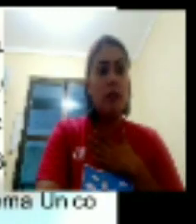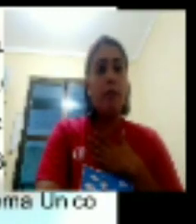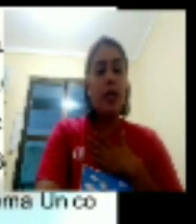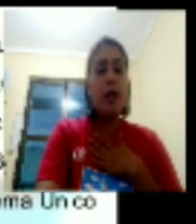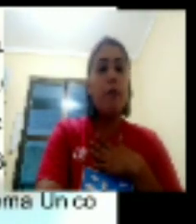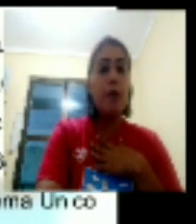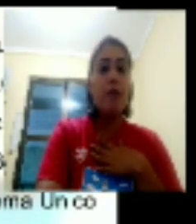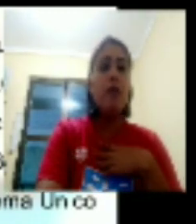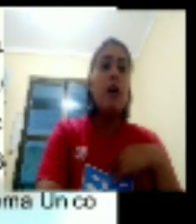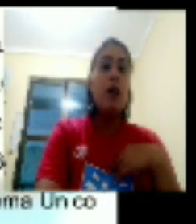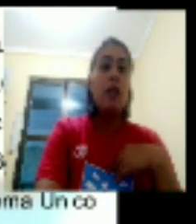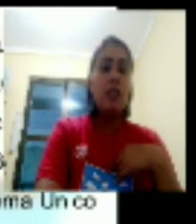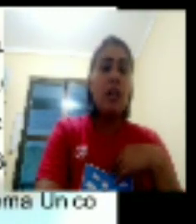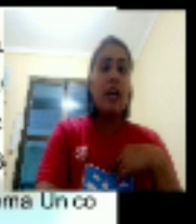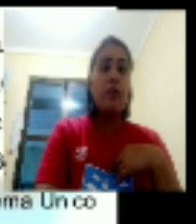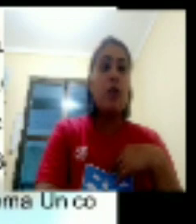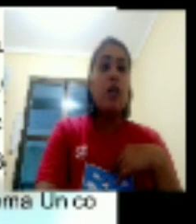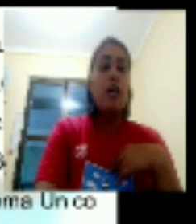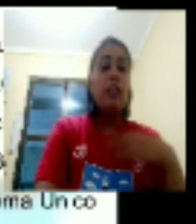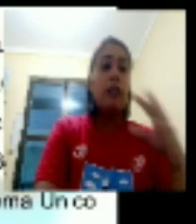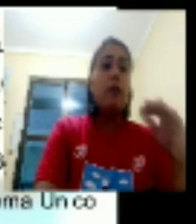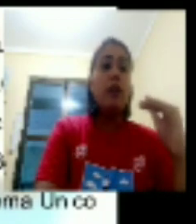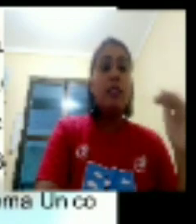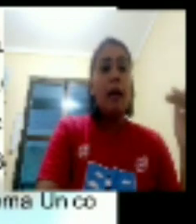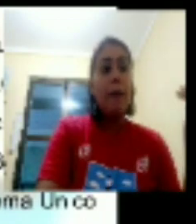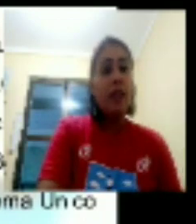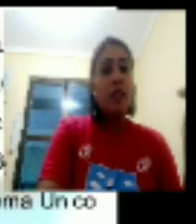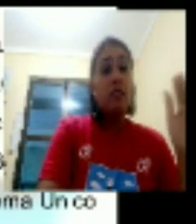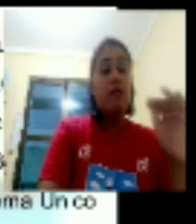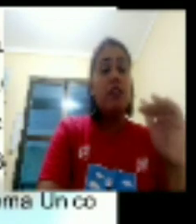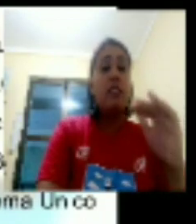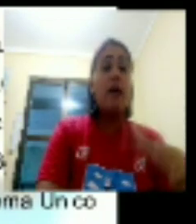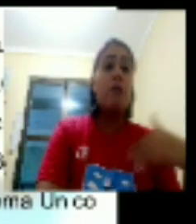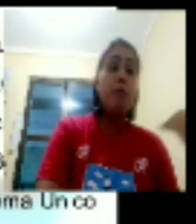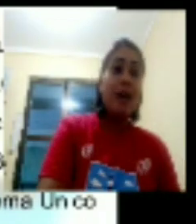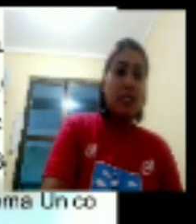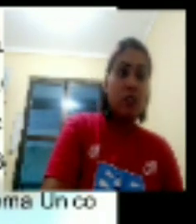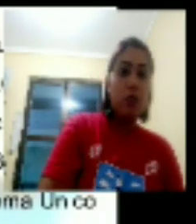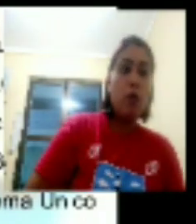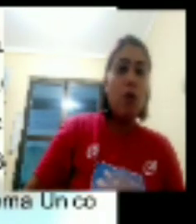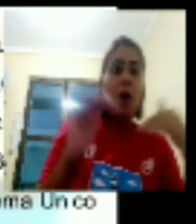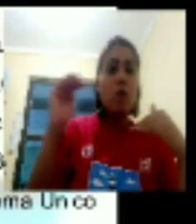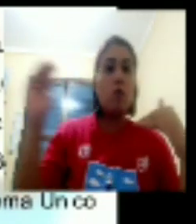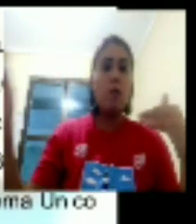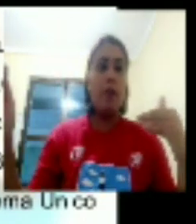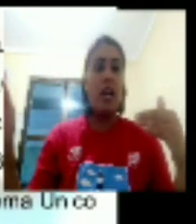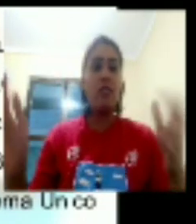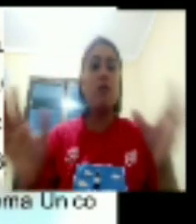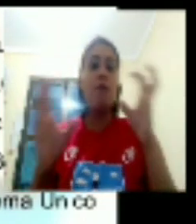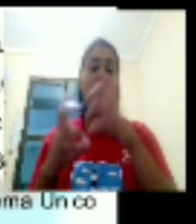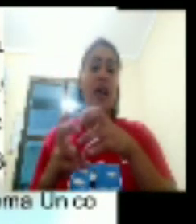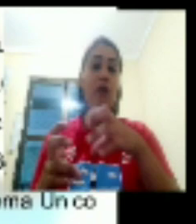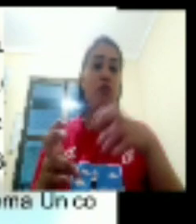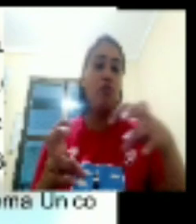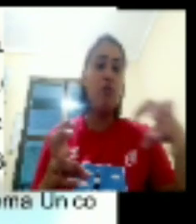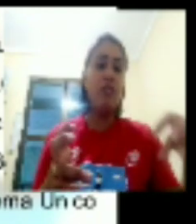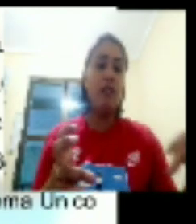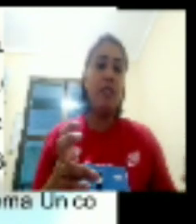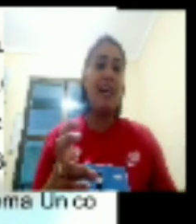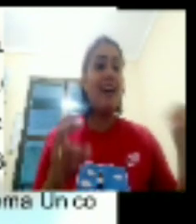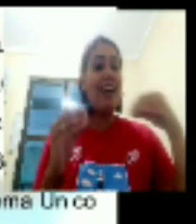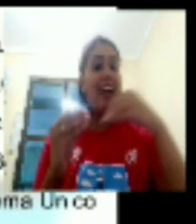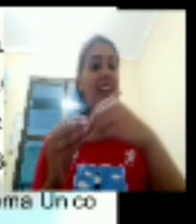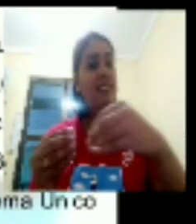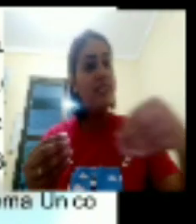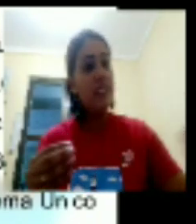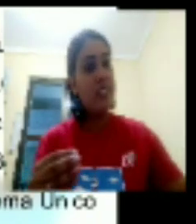Pode, também é o meu direito. Então, independente se vai ser algo básico ou algo complexo, o SUS ele